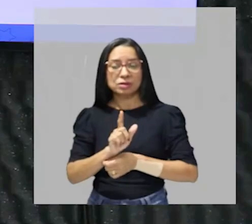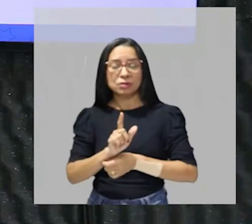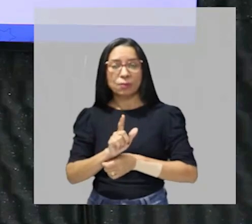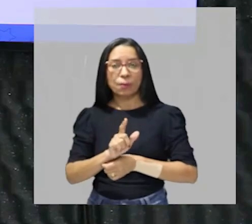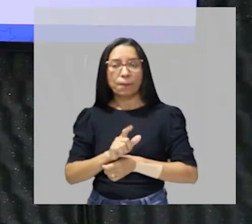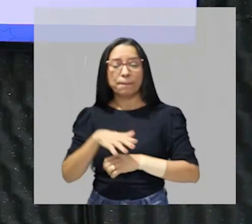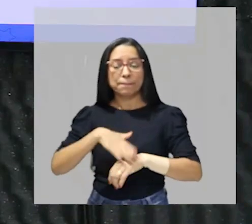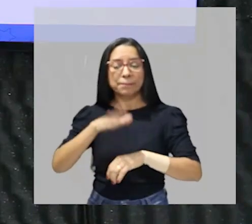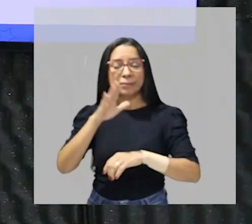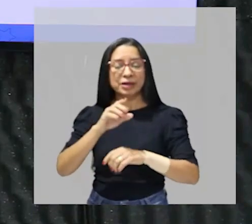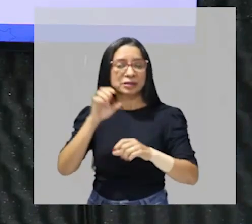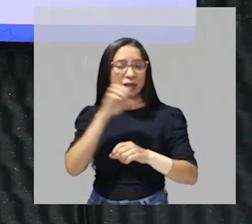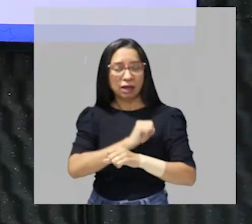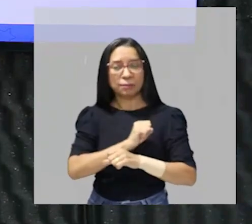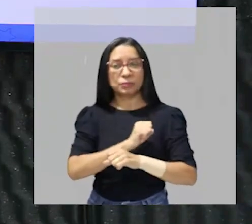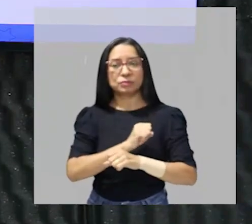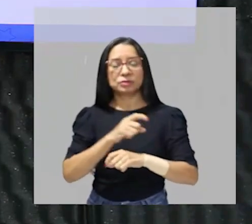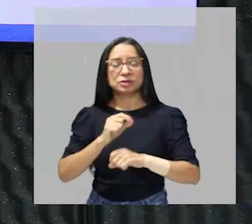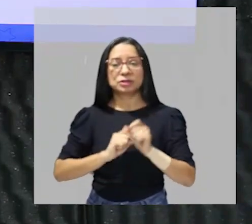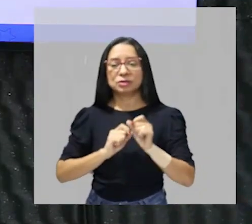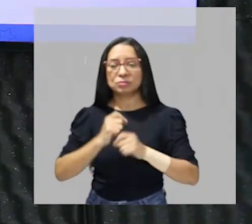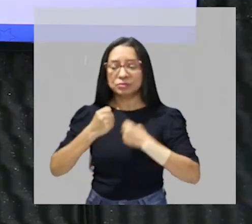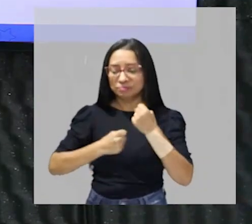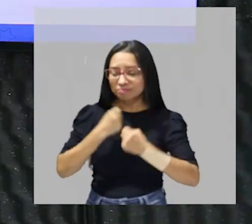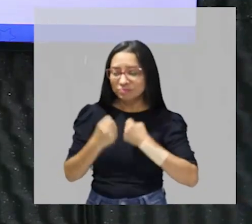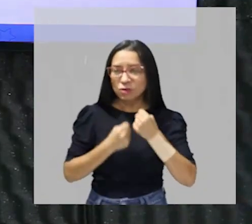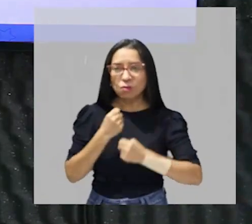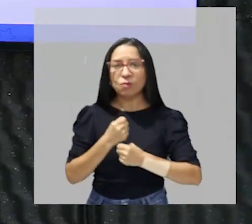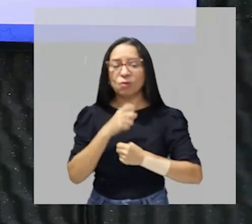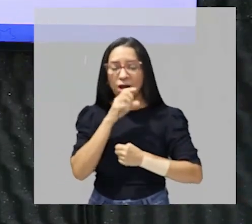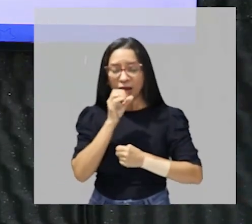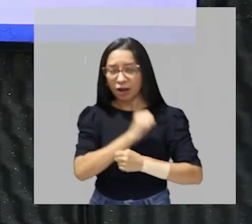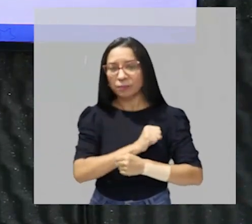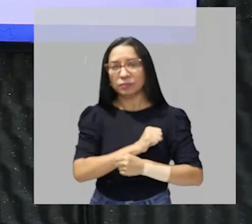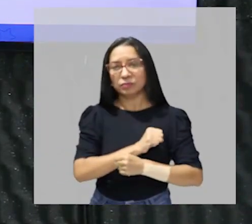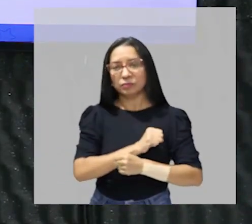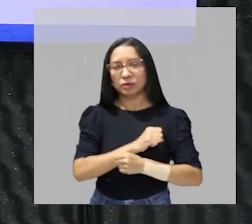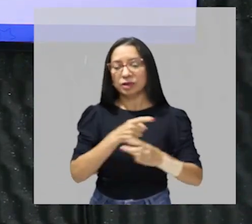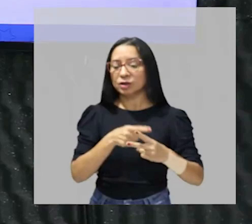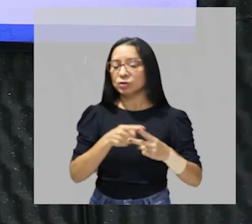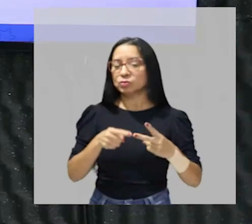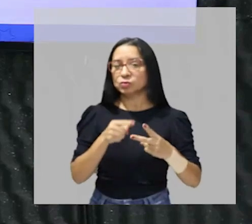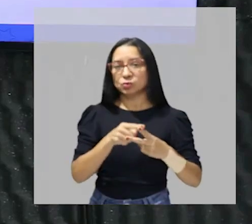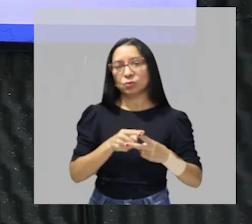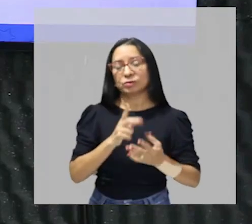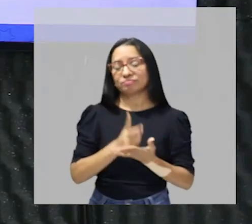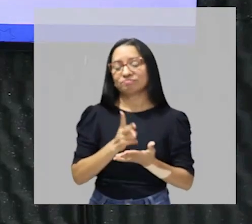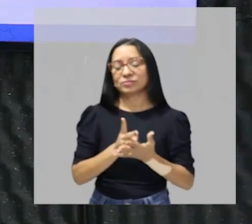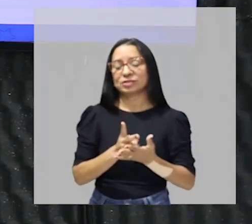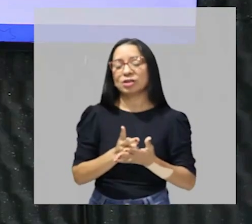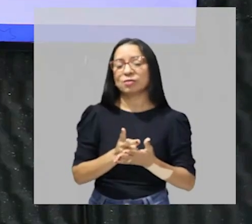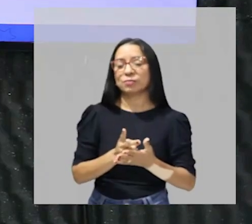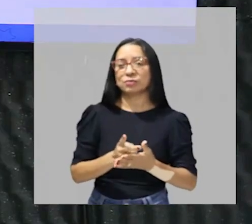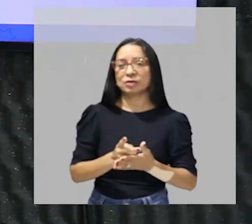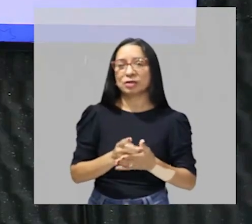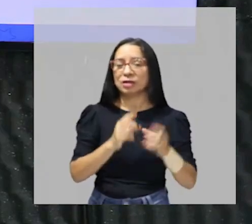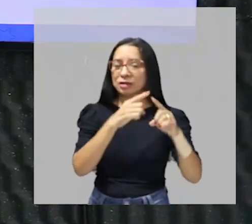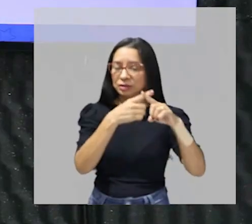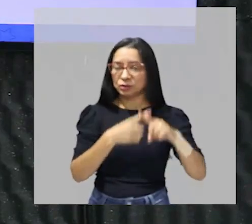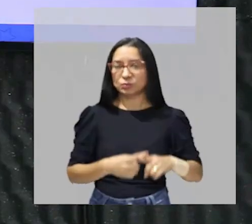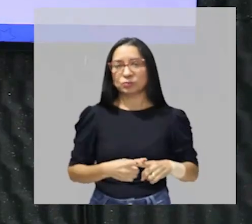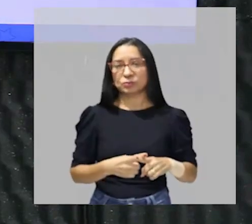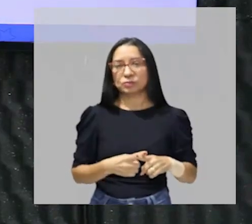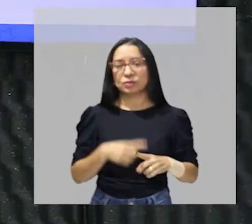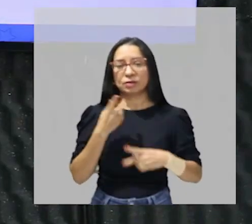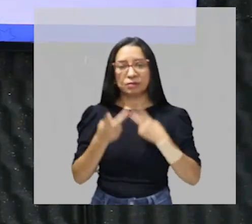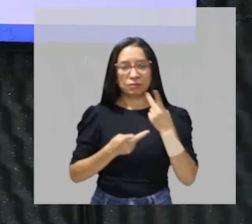Aí começa a disputa e assim inicia-se o quê? As práticas esportivas. Aí, falei das lutas, vou falar agora